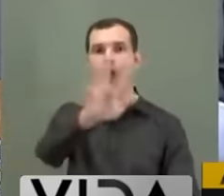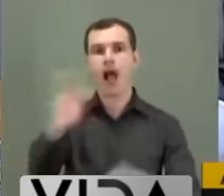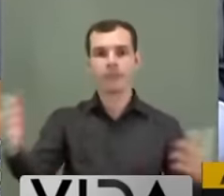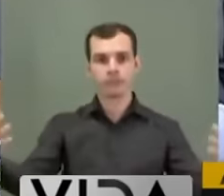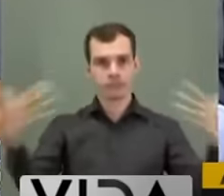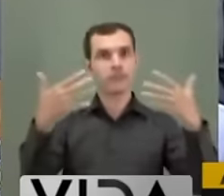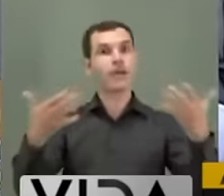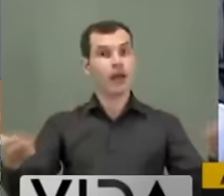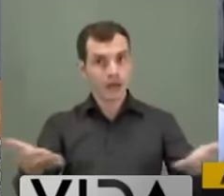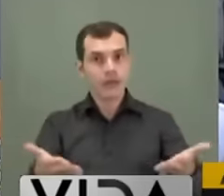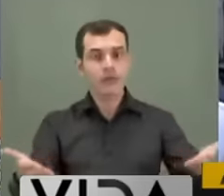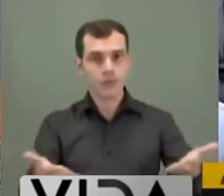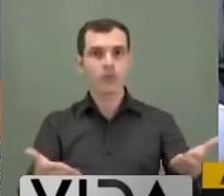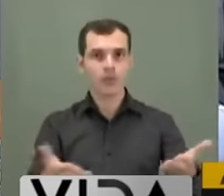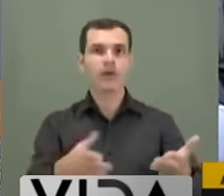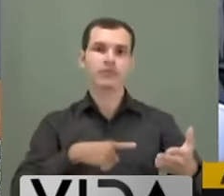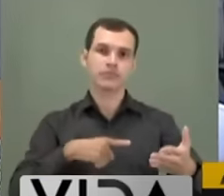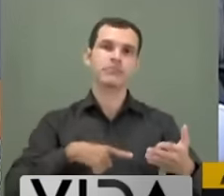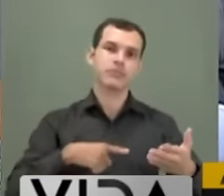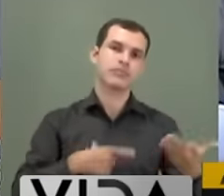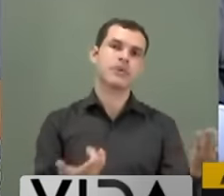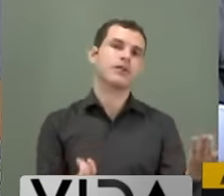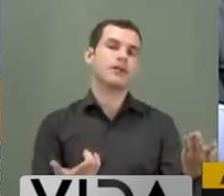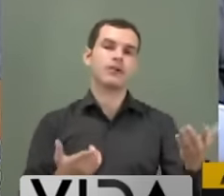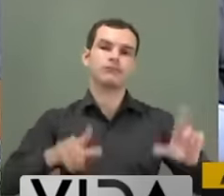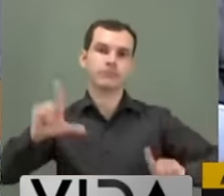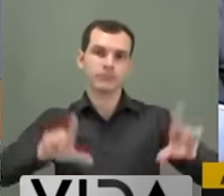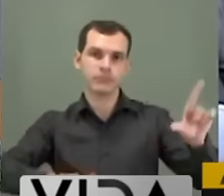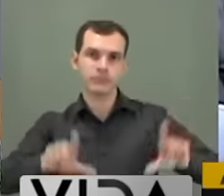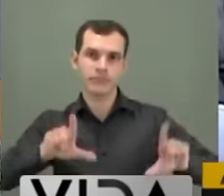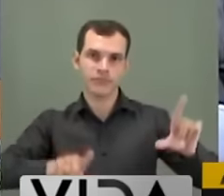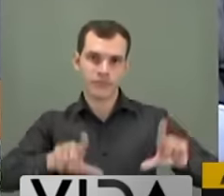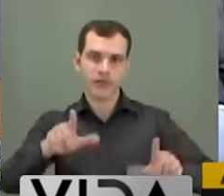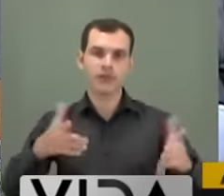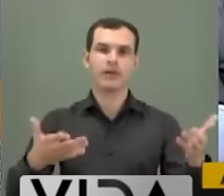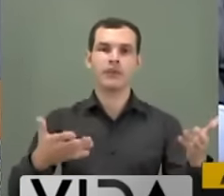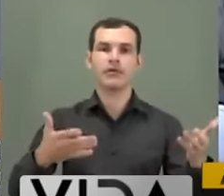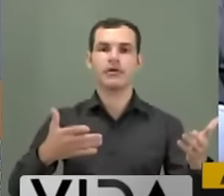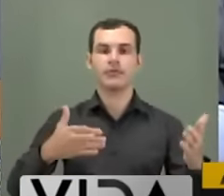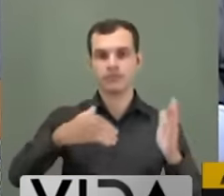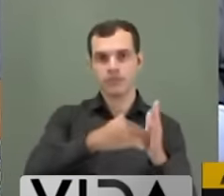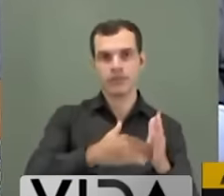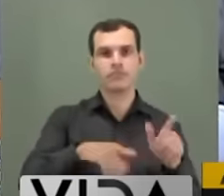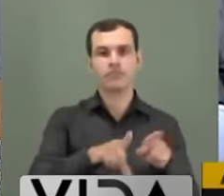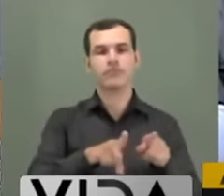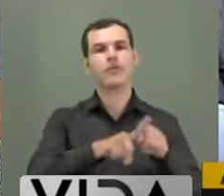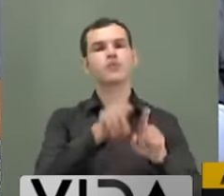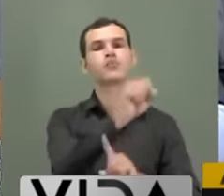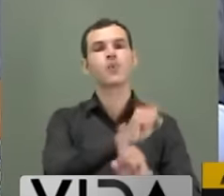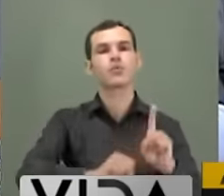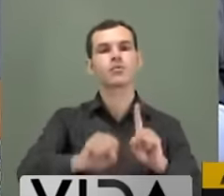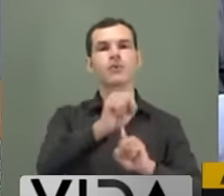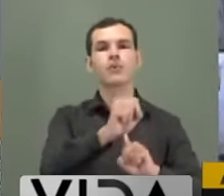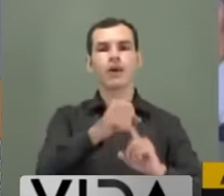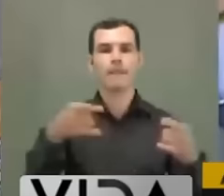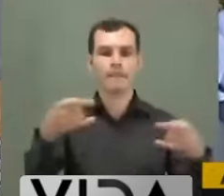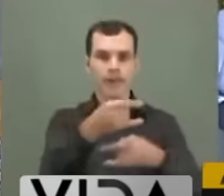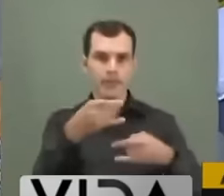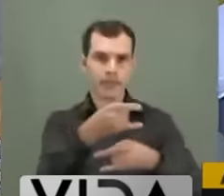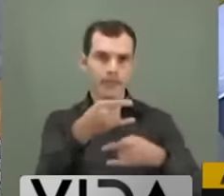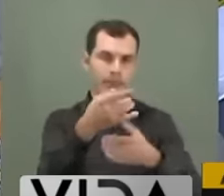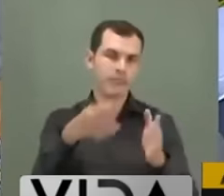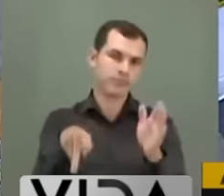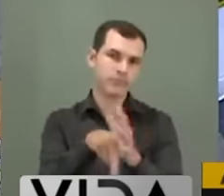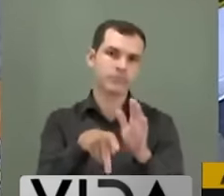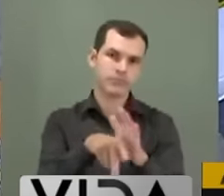agora pela TV Senado, pela mídia social do Senado Federal. Foi muito emblemático,